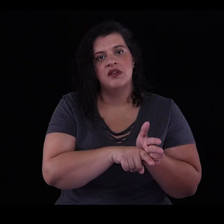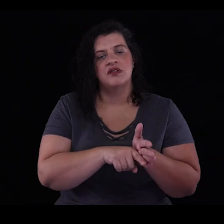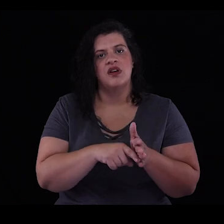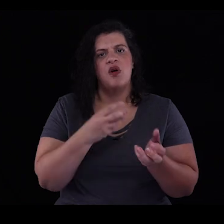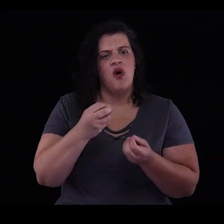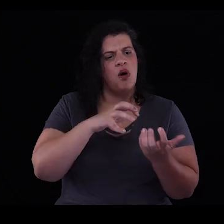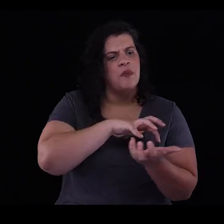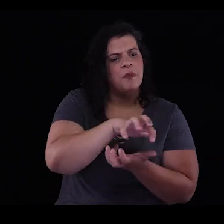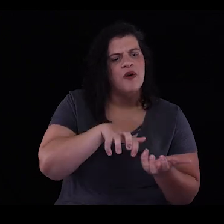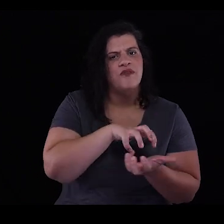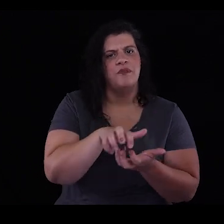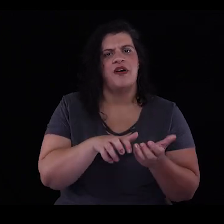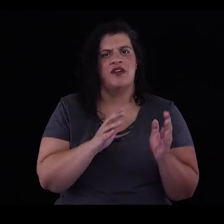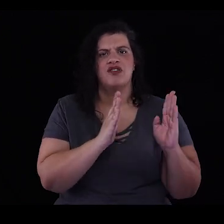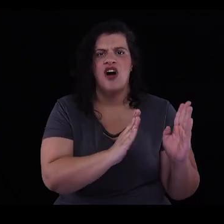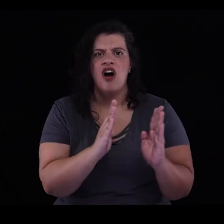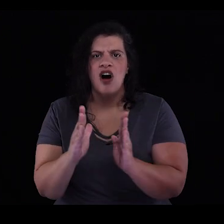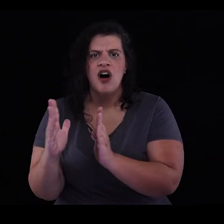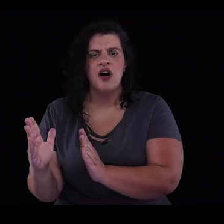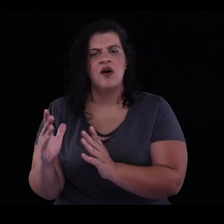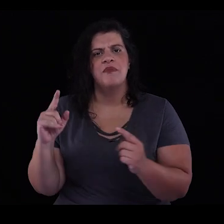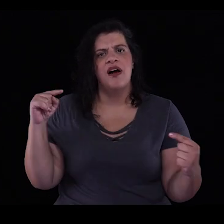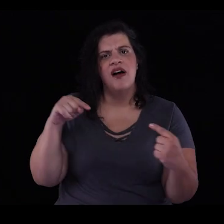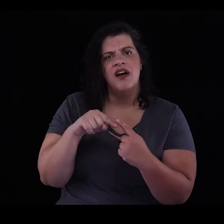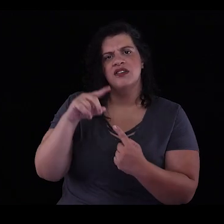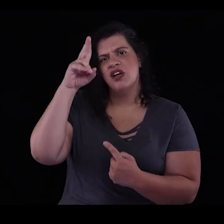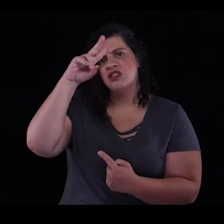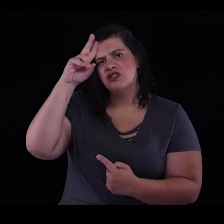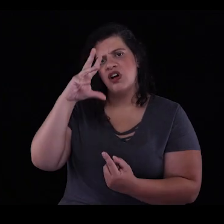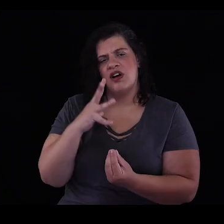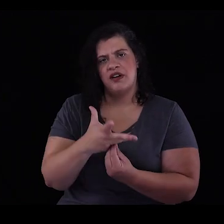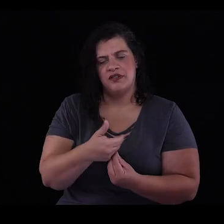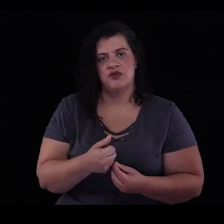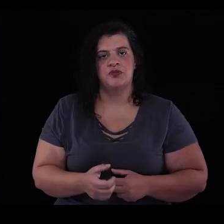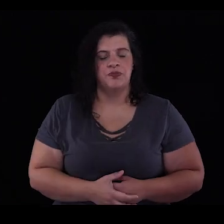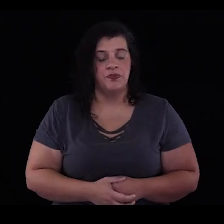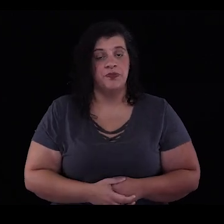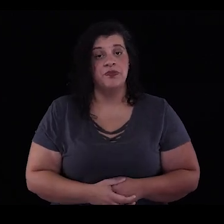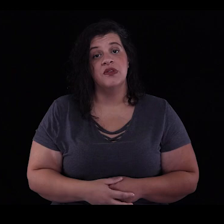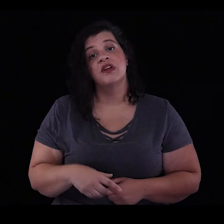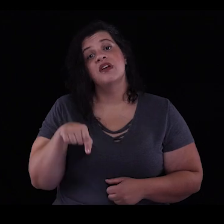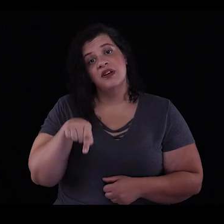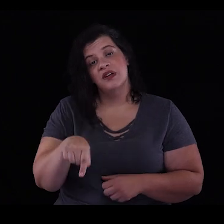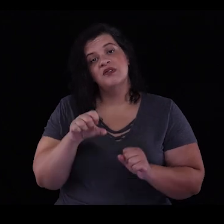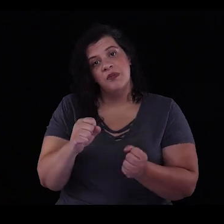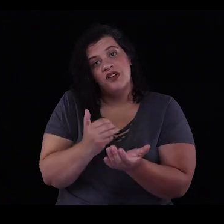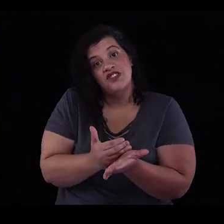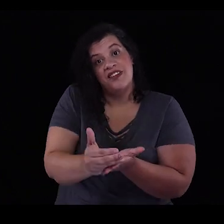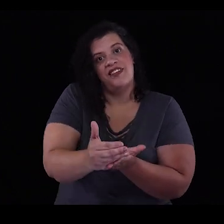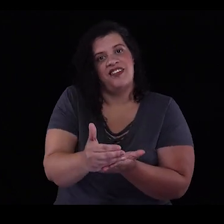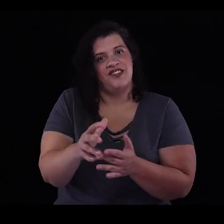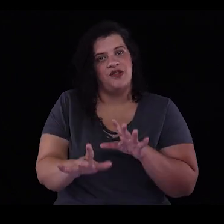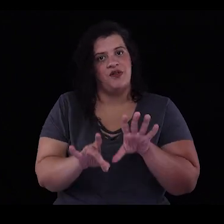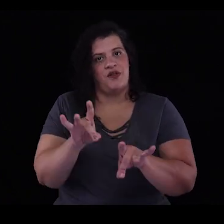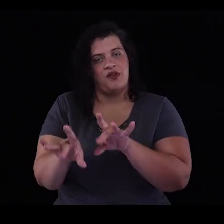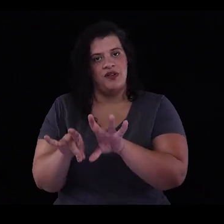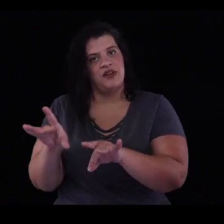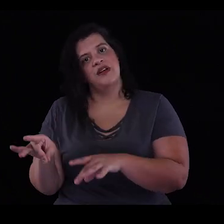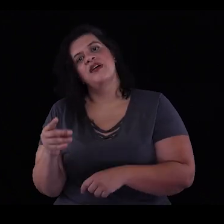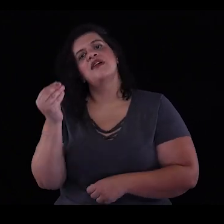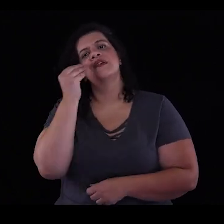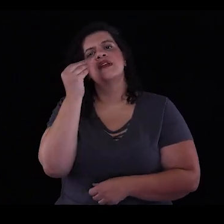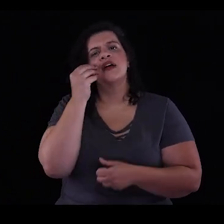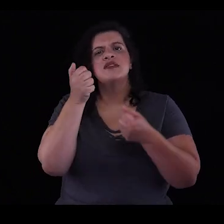de movimento, escola, relação com a história da arte ou com crítica. Eu acho que esse pode ser um vício de curadoria,